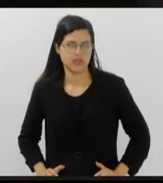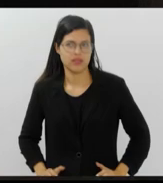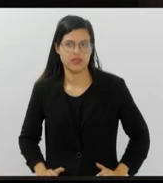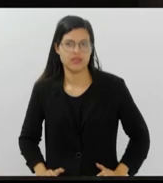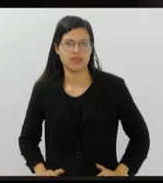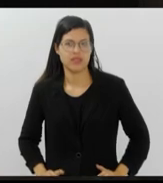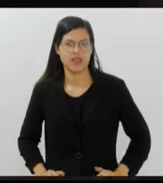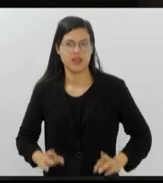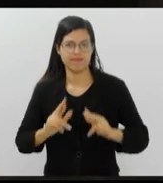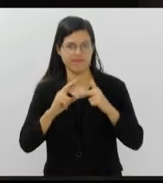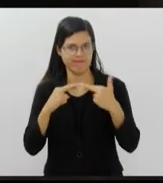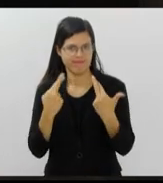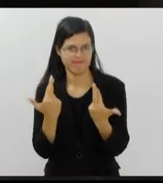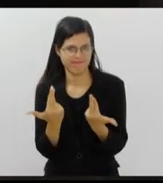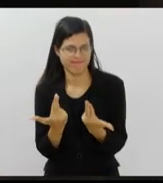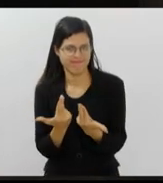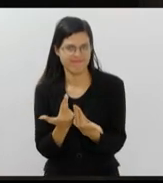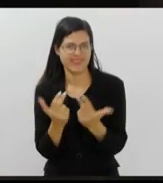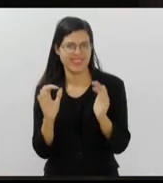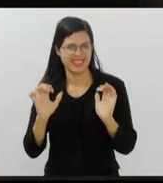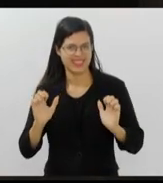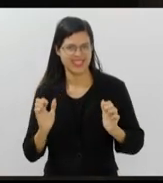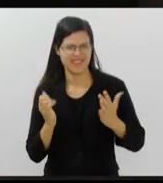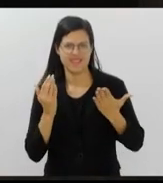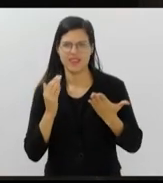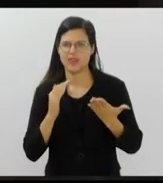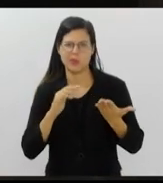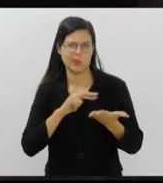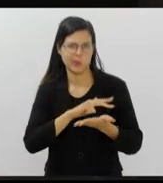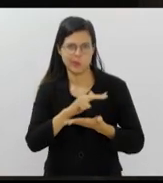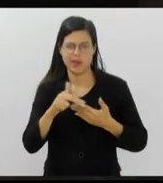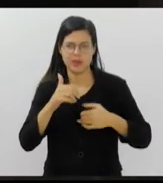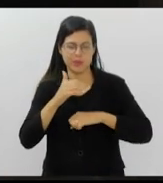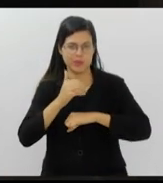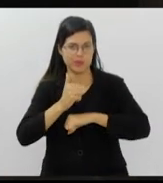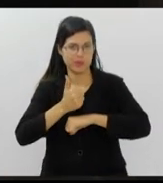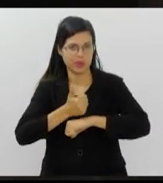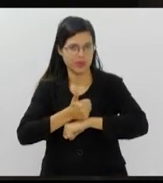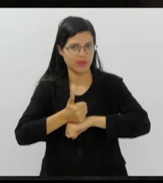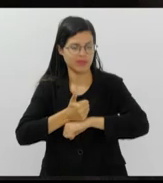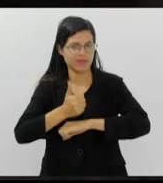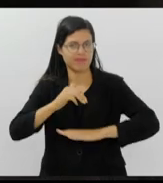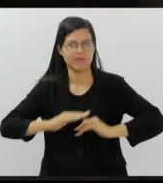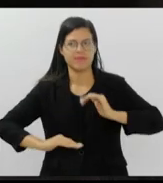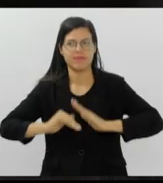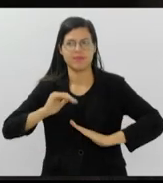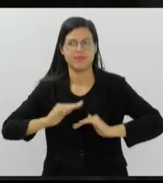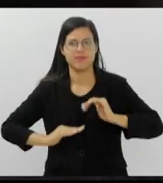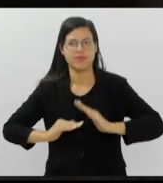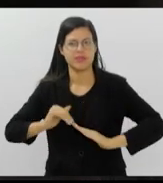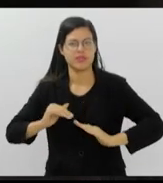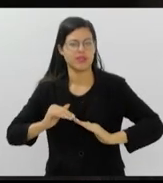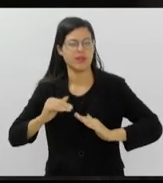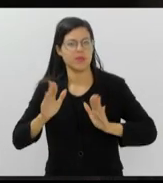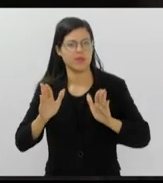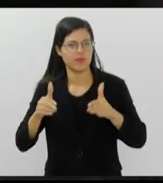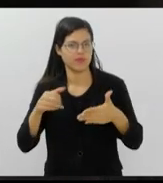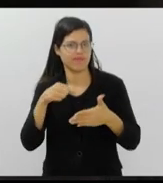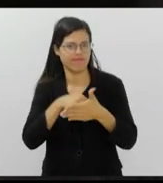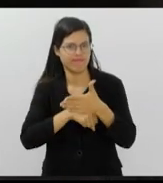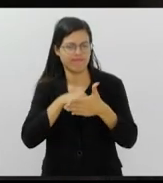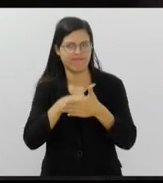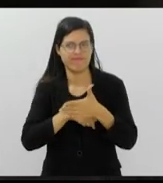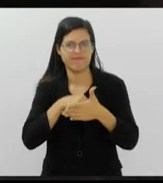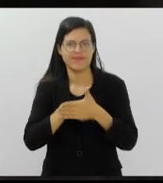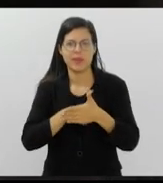Reunir nesta cerimônia tantas profissionais voltadas à nossa luta, acende uma